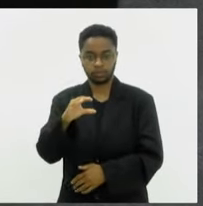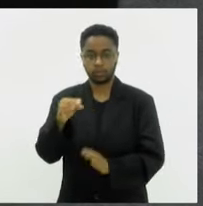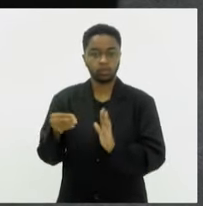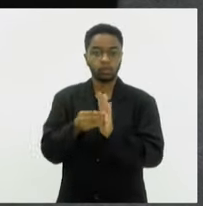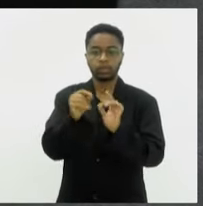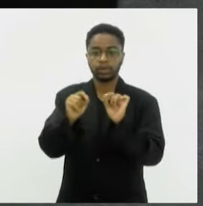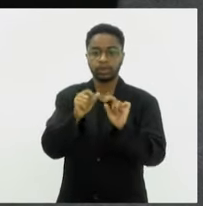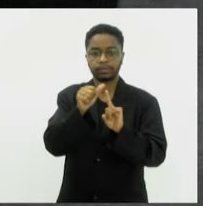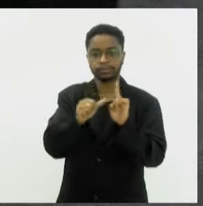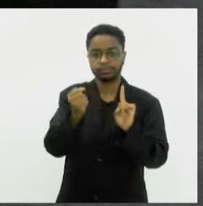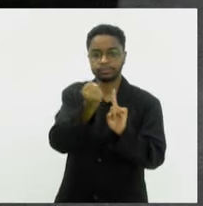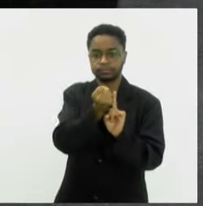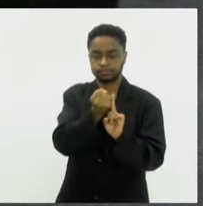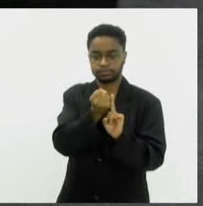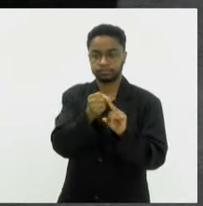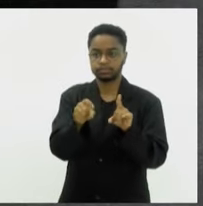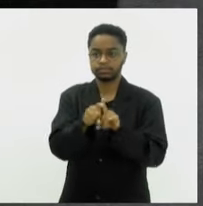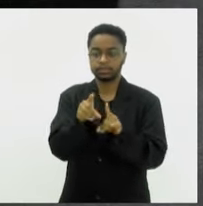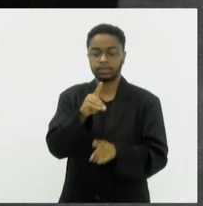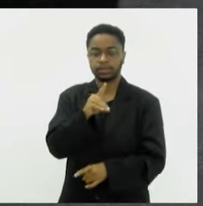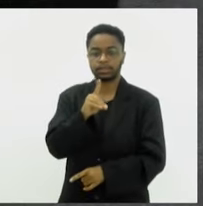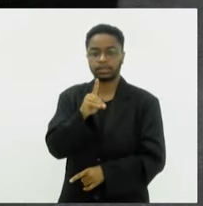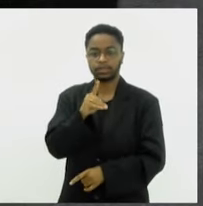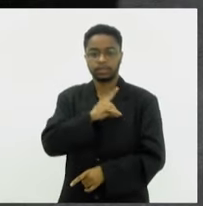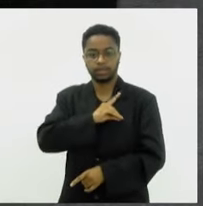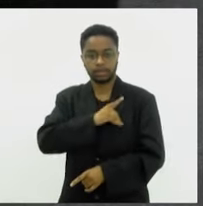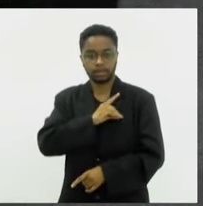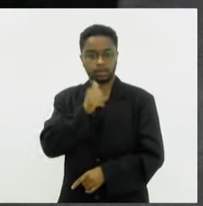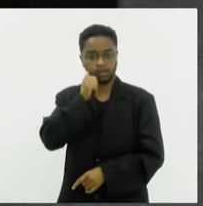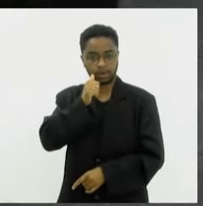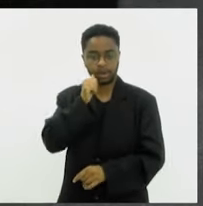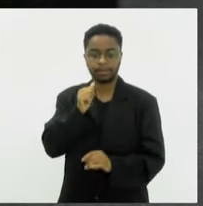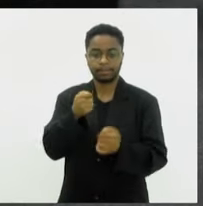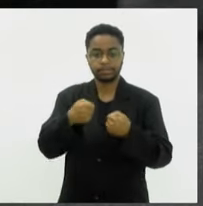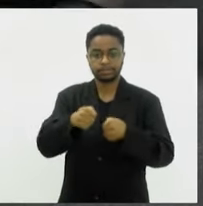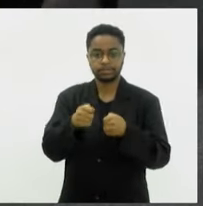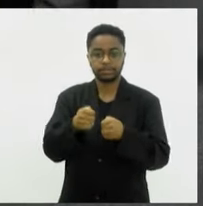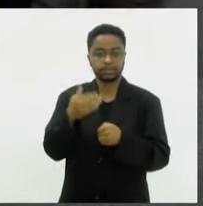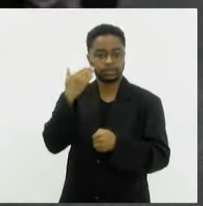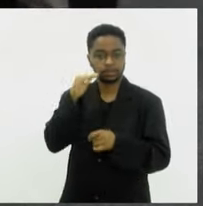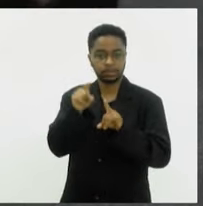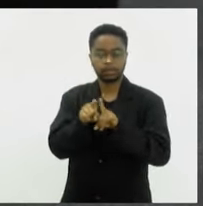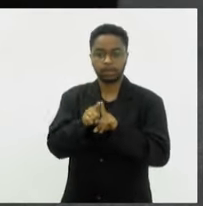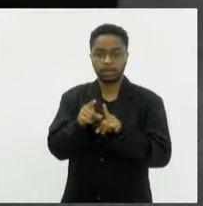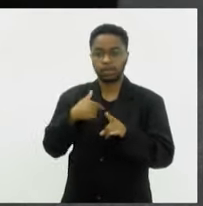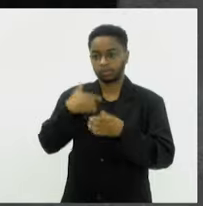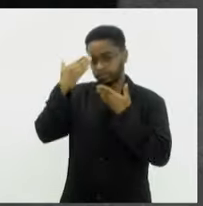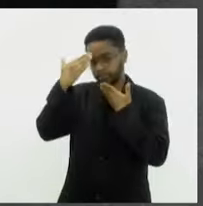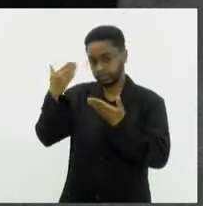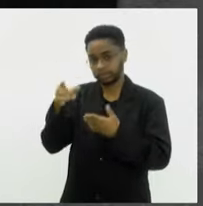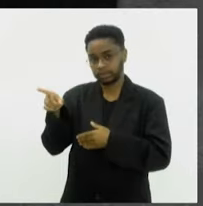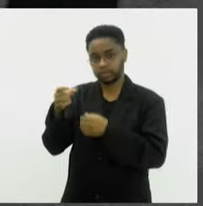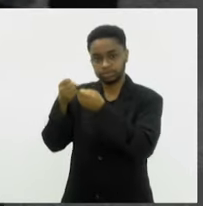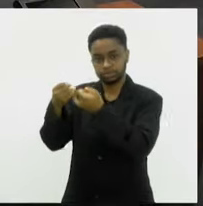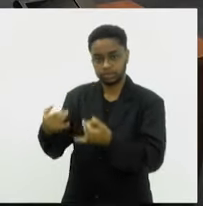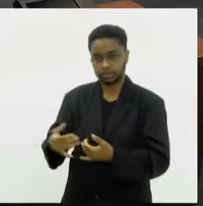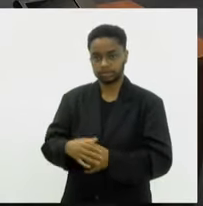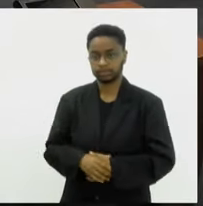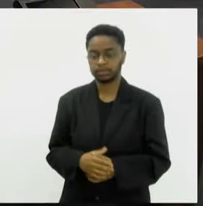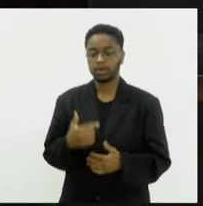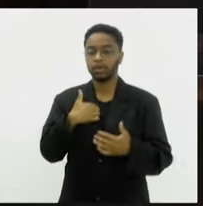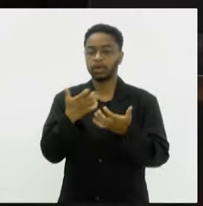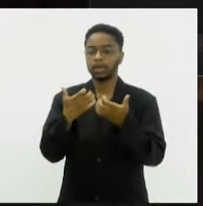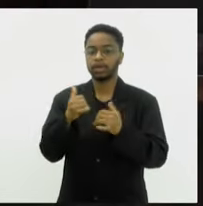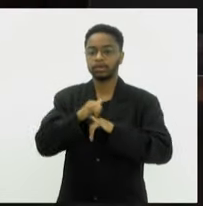como feminicídio e da DEAN de assumir isso. E agradeço também o esclarecimento que foi dado. Perfeito. Gostaria de anunciar